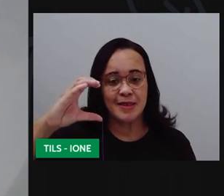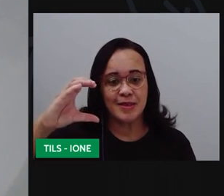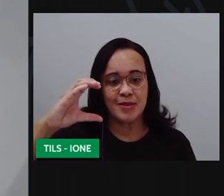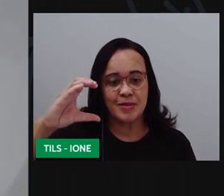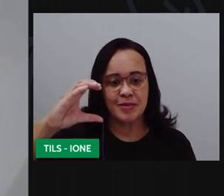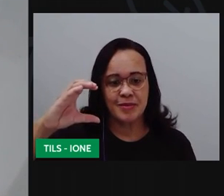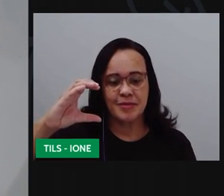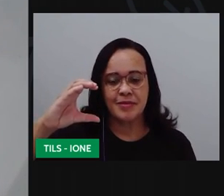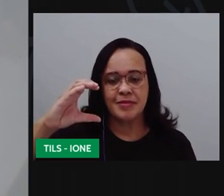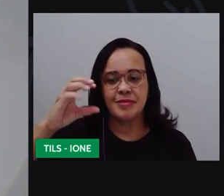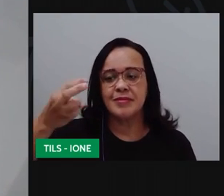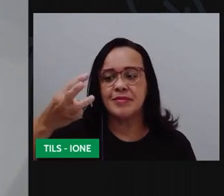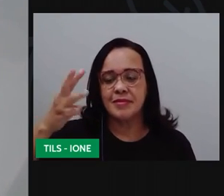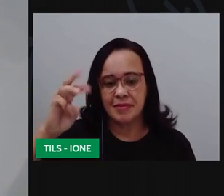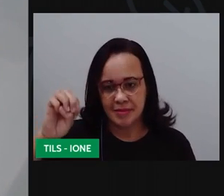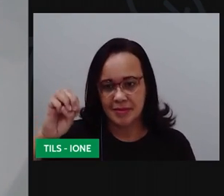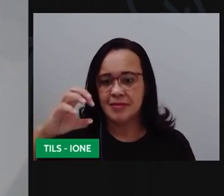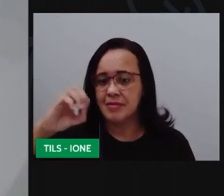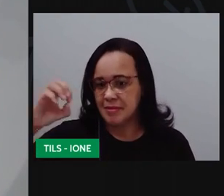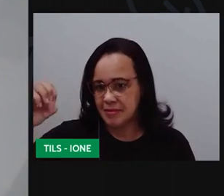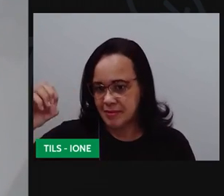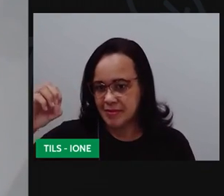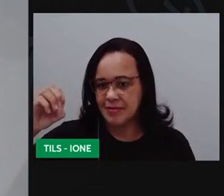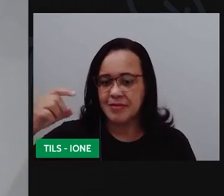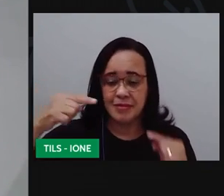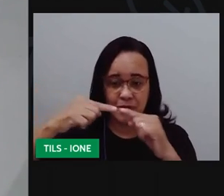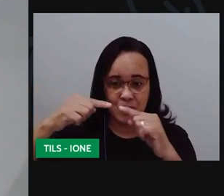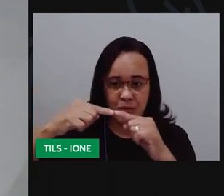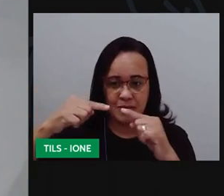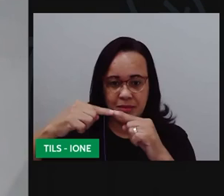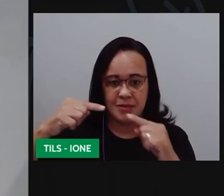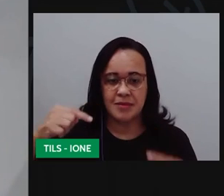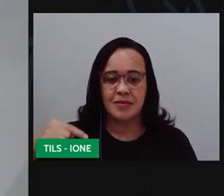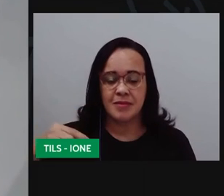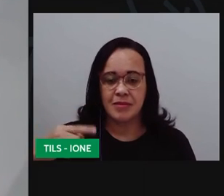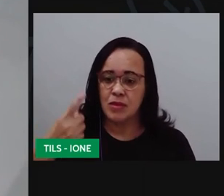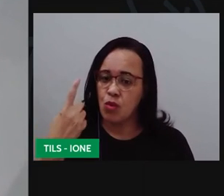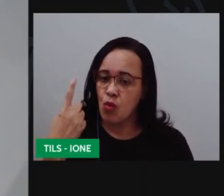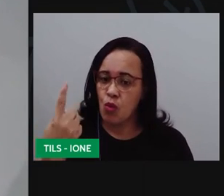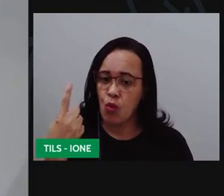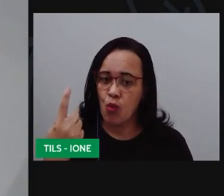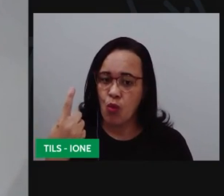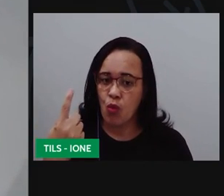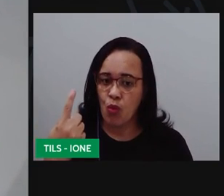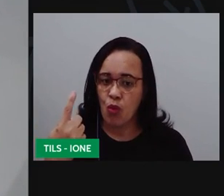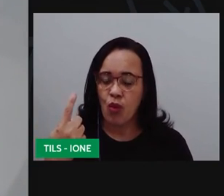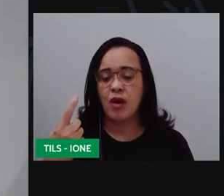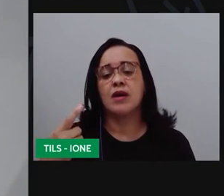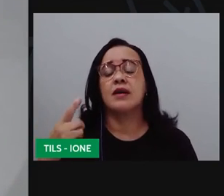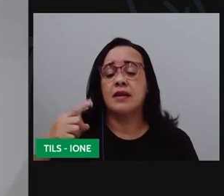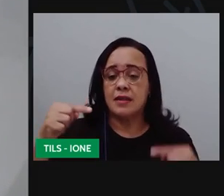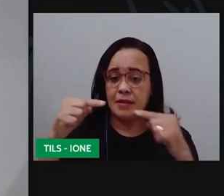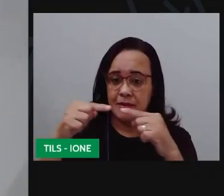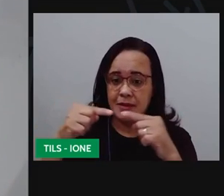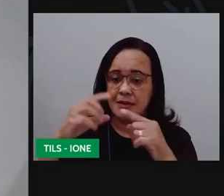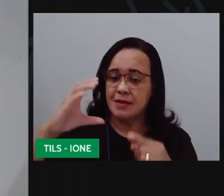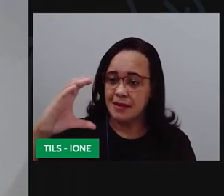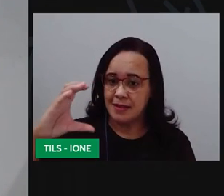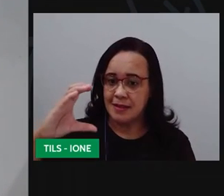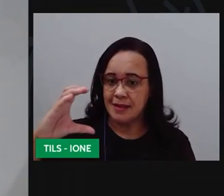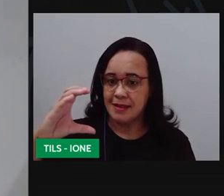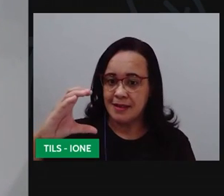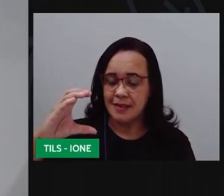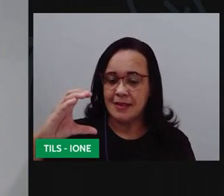centenas é o que 300 unidades e aqui eu tenho o número um na casa da centena que será o que